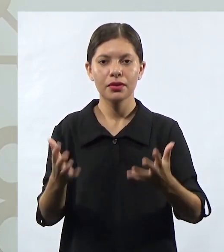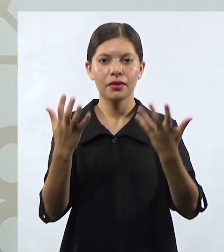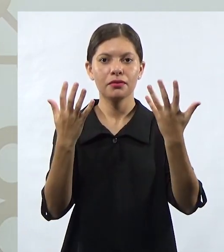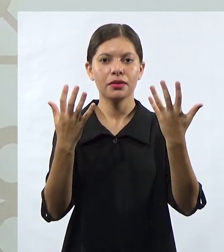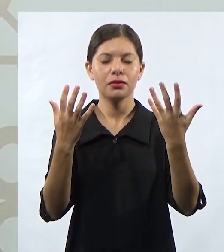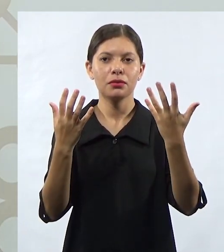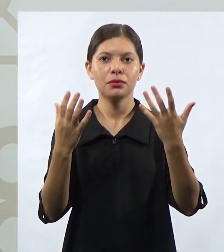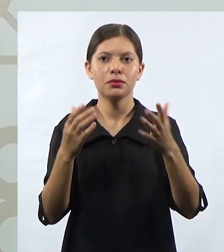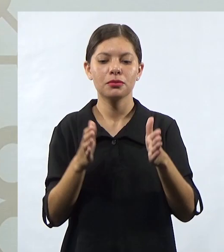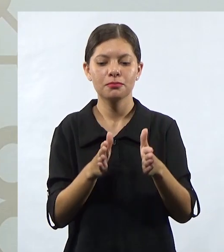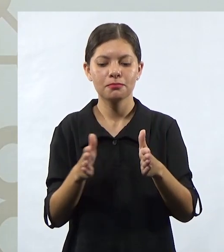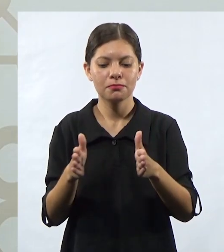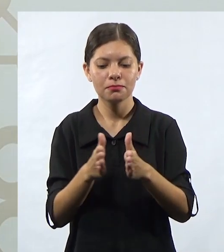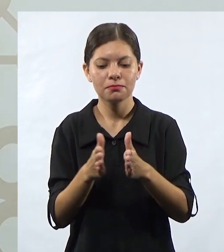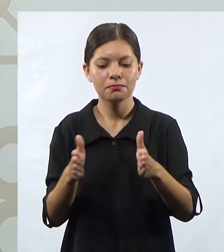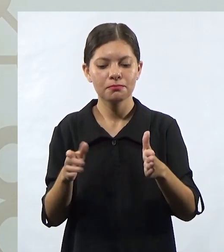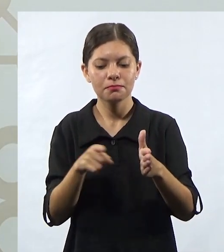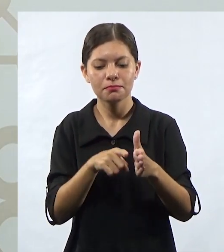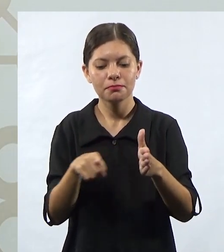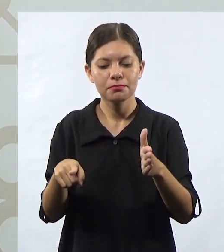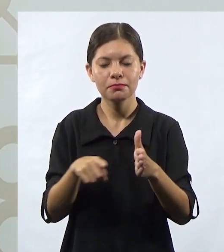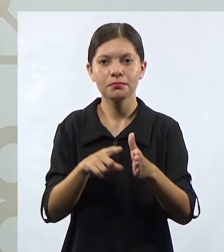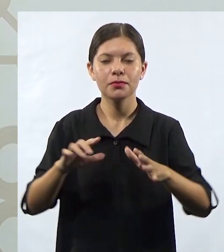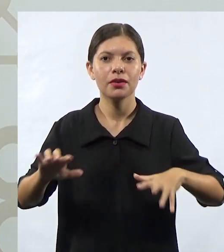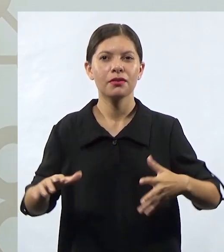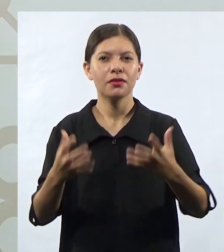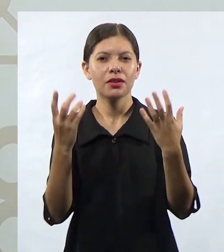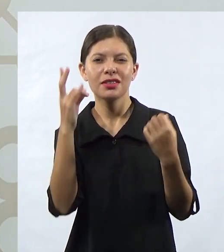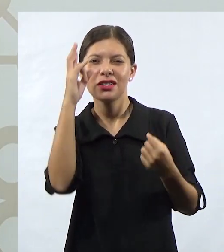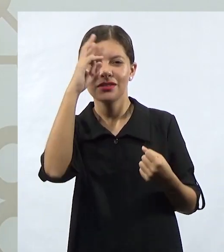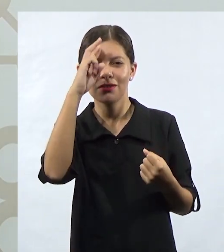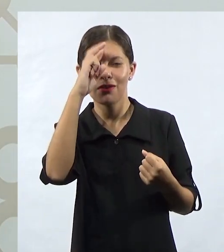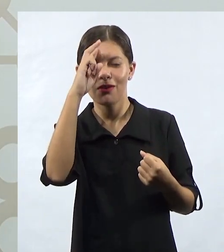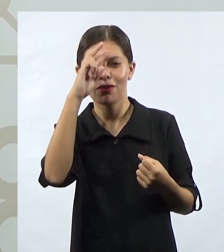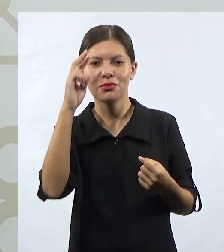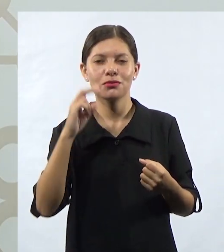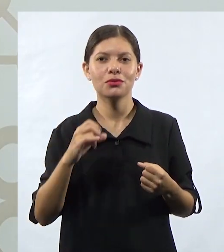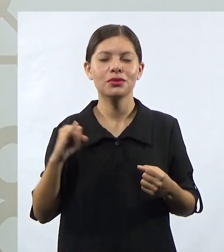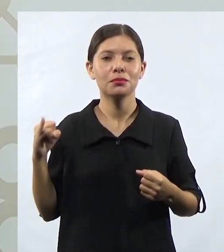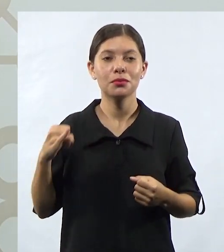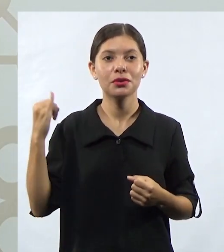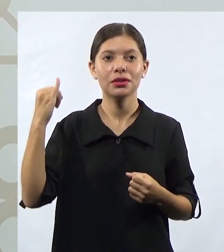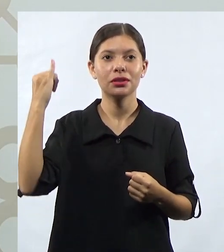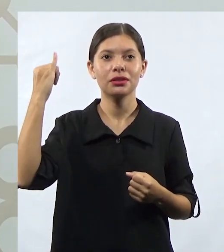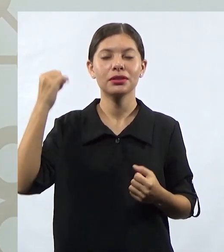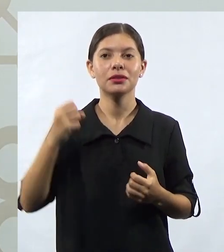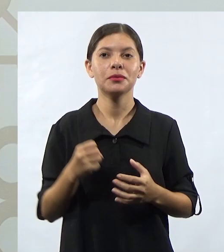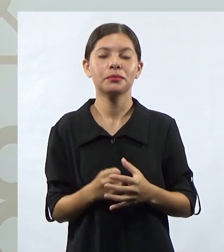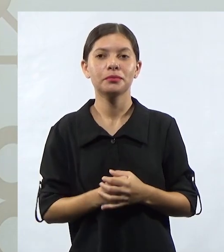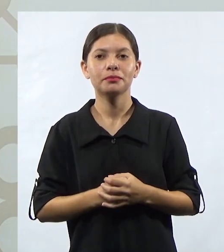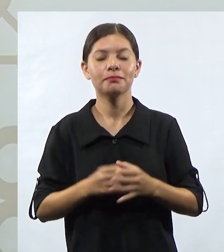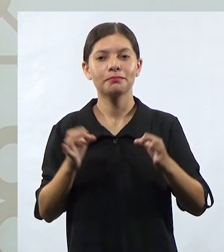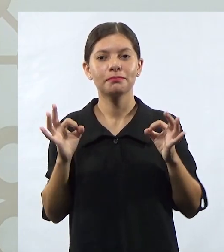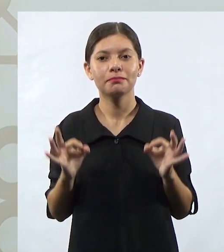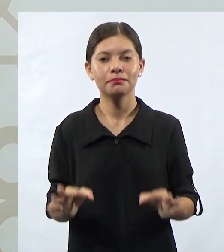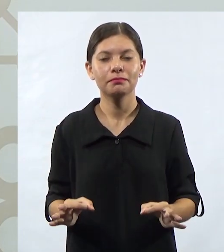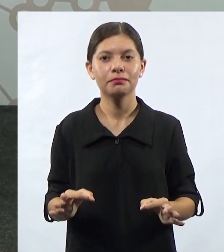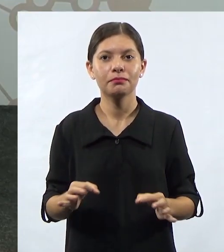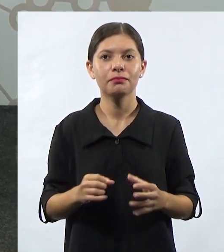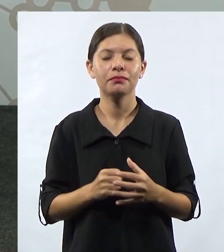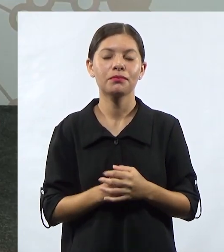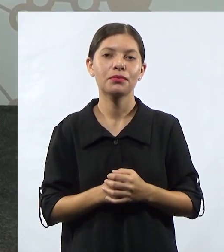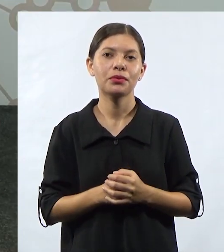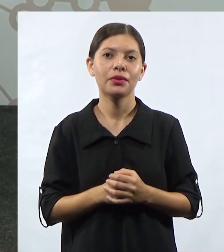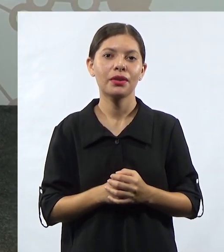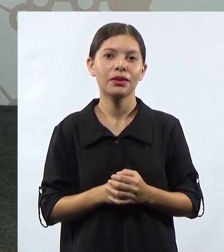cronológicos, esses eventos históricos, ou esses momentos da história bem definidos. Perfeito,